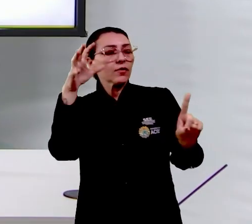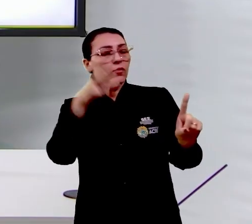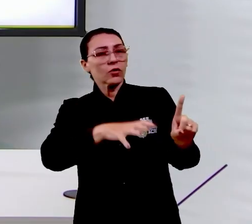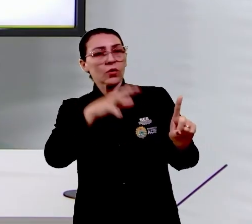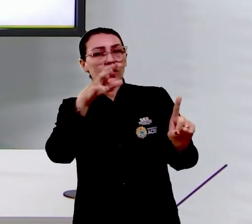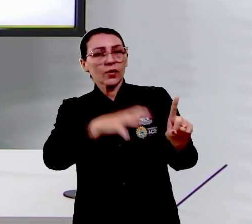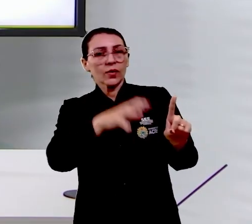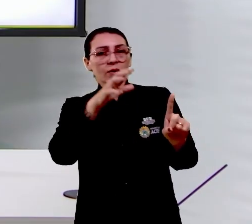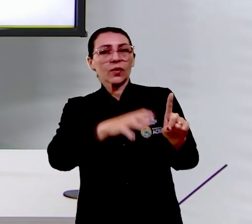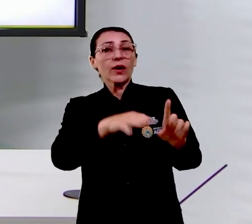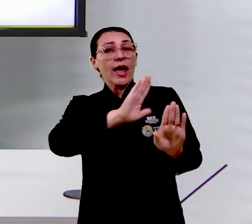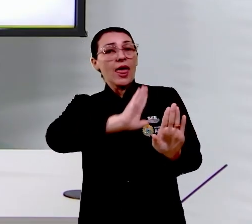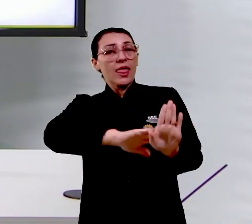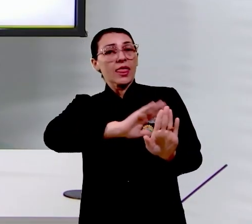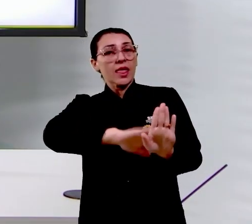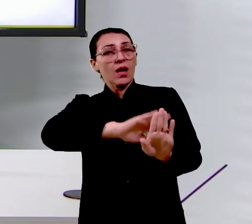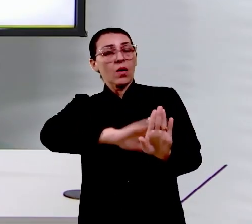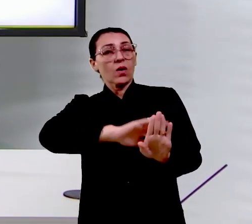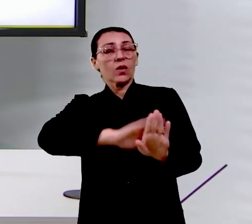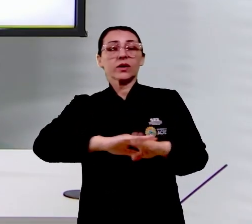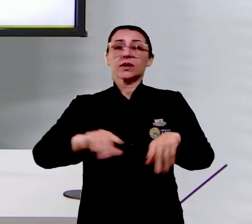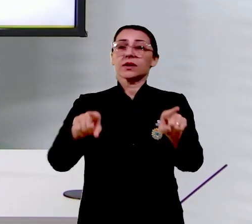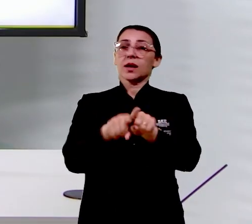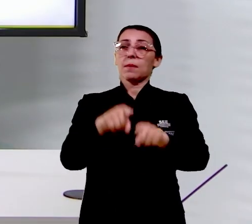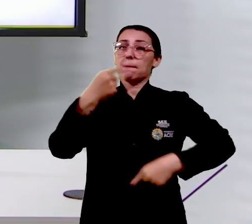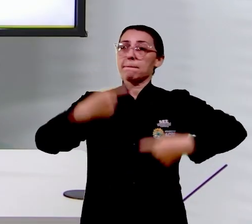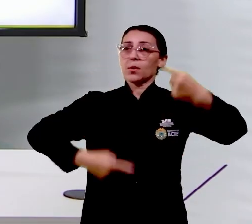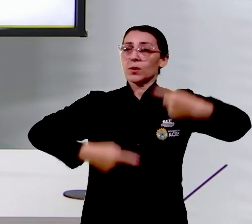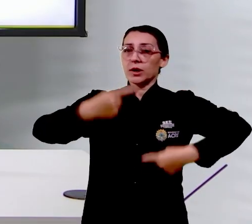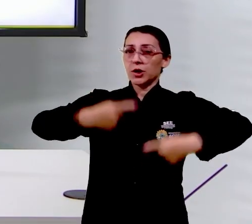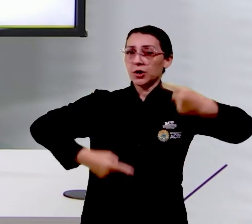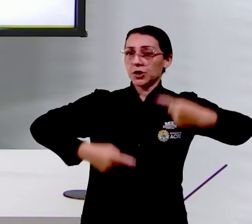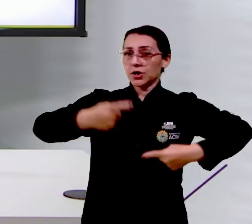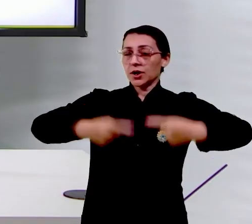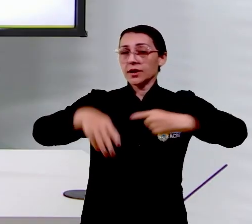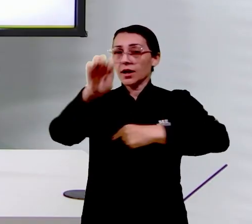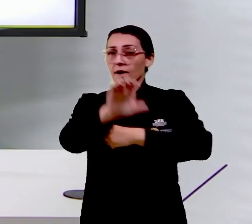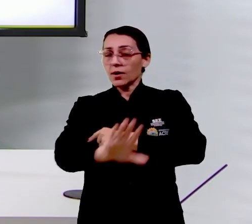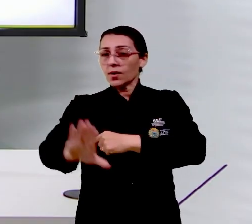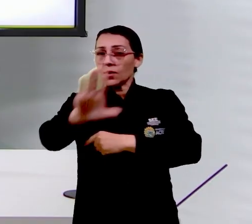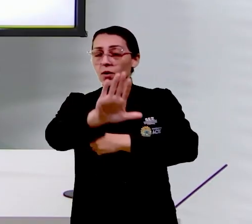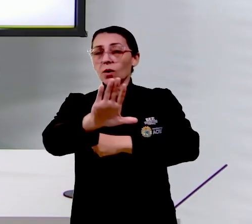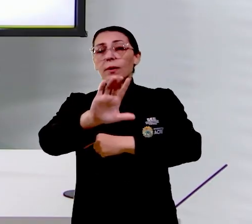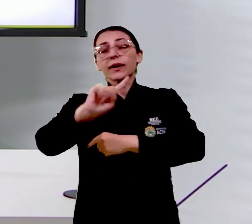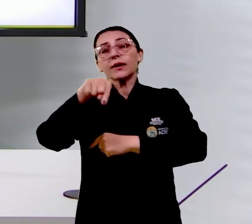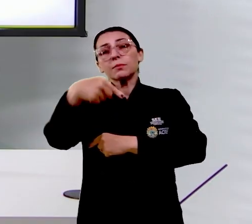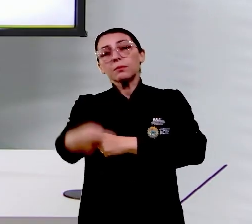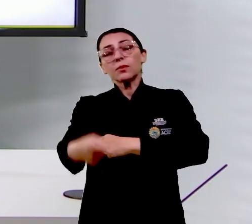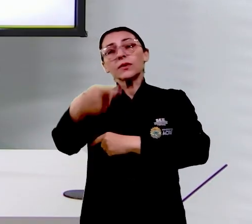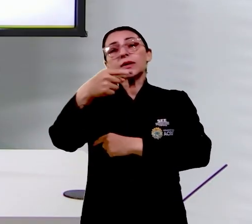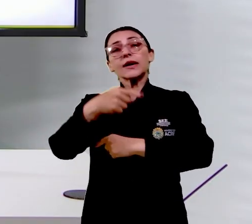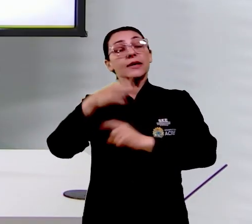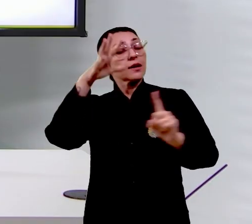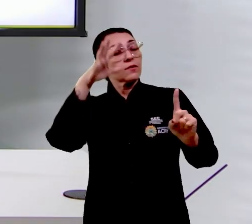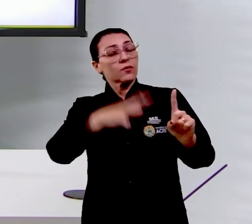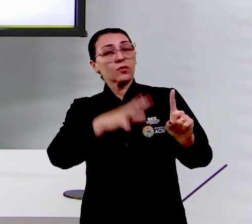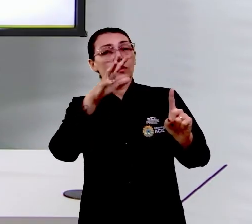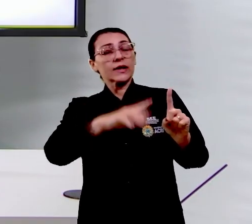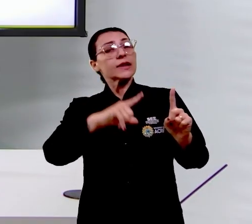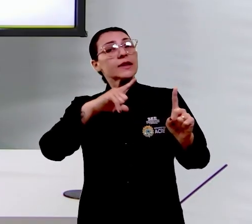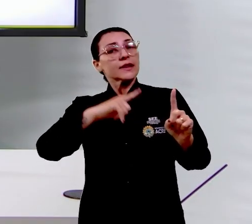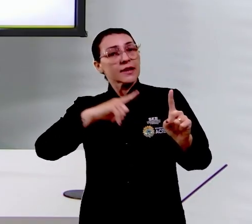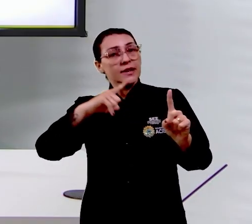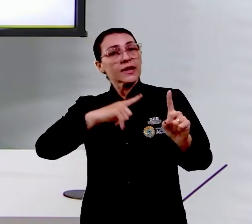influência ideológica quanto política na Europa, e que depois essa influência